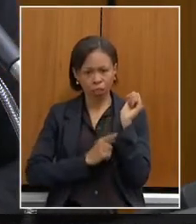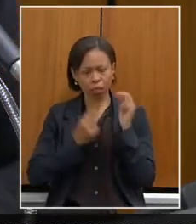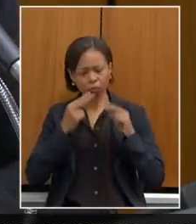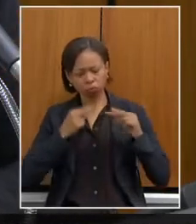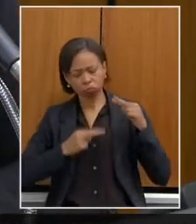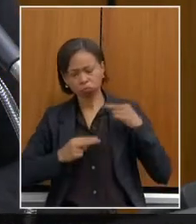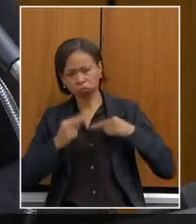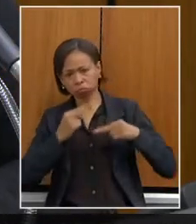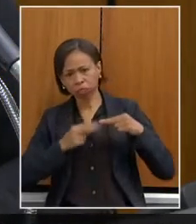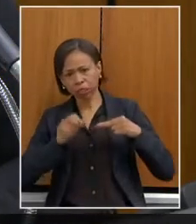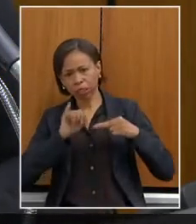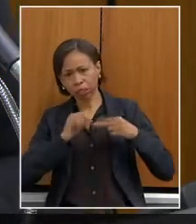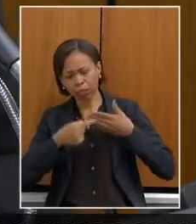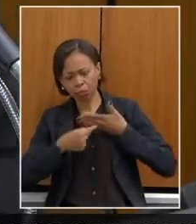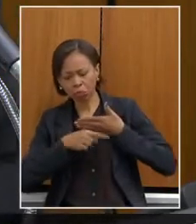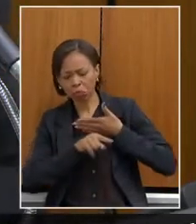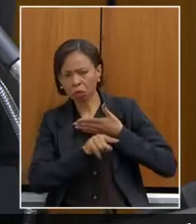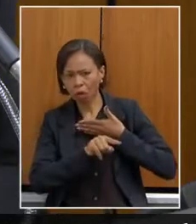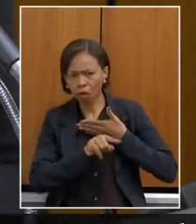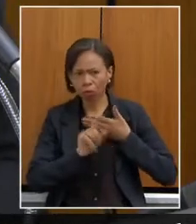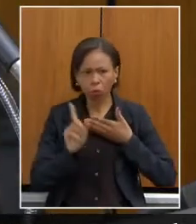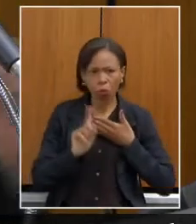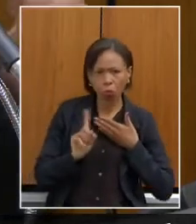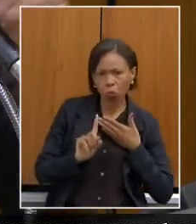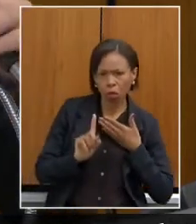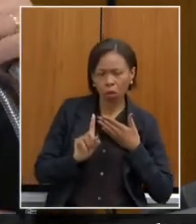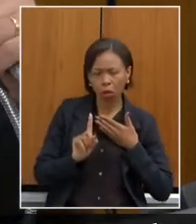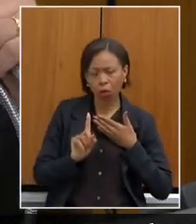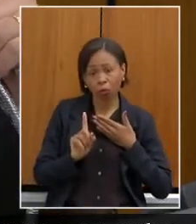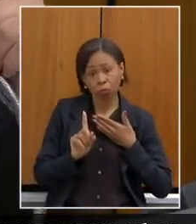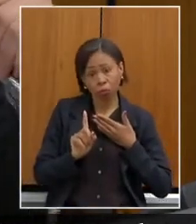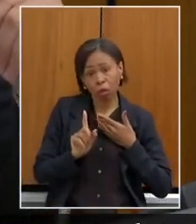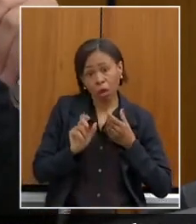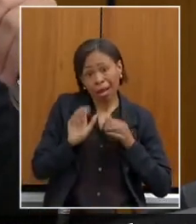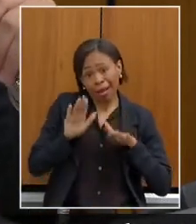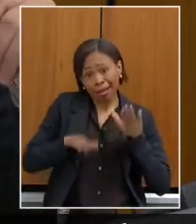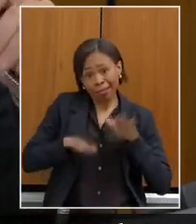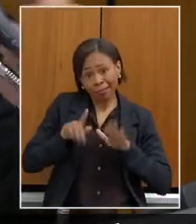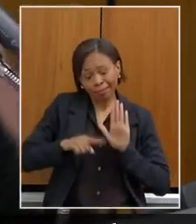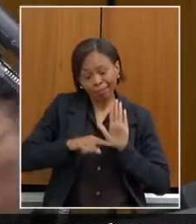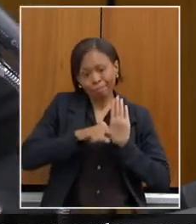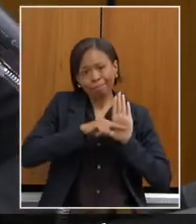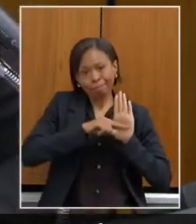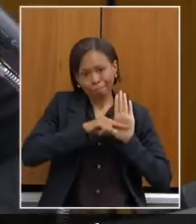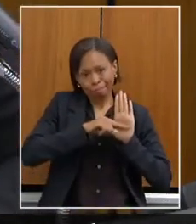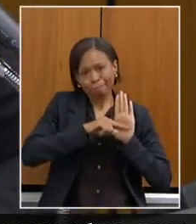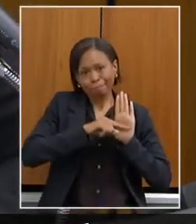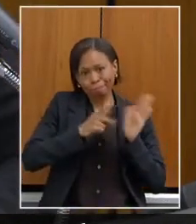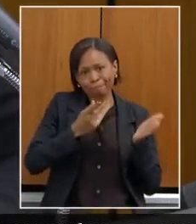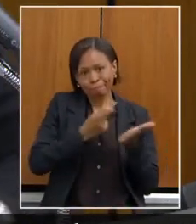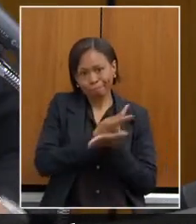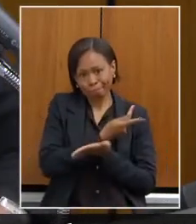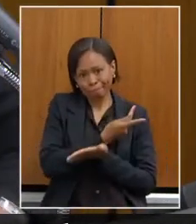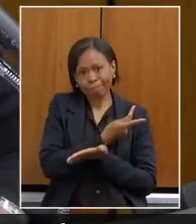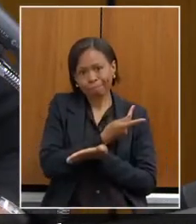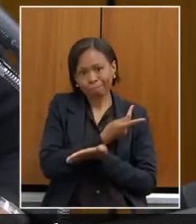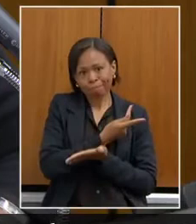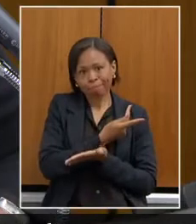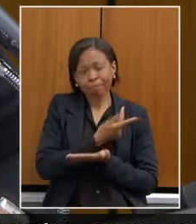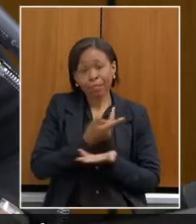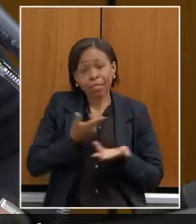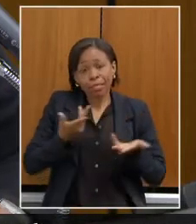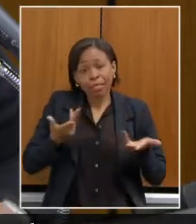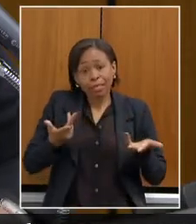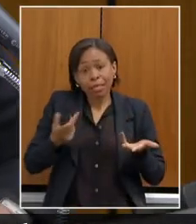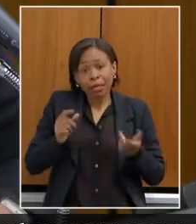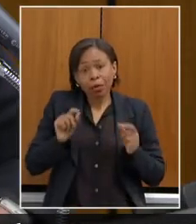imunidade muitas vezes ele ele pode dar negativo e não e não e